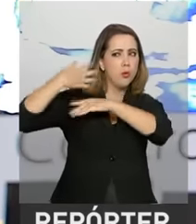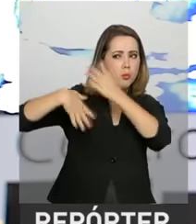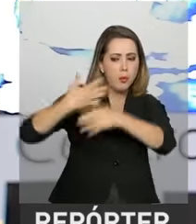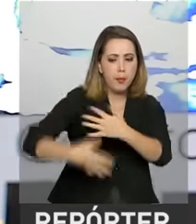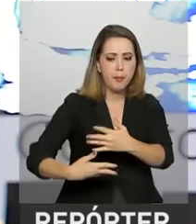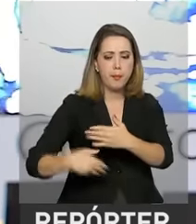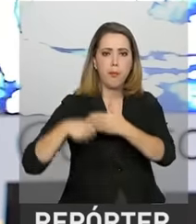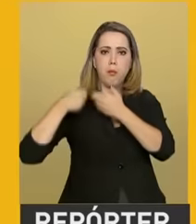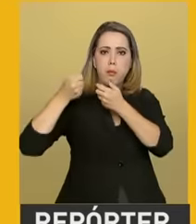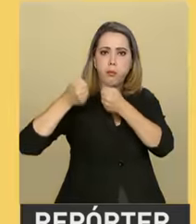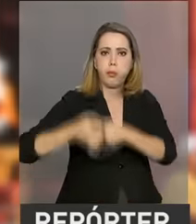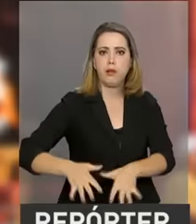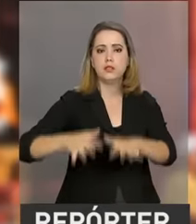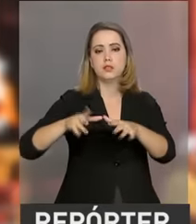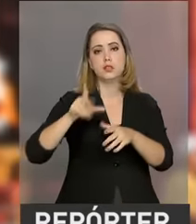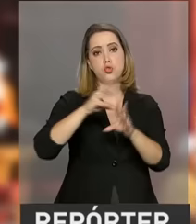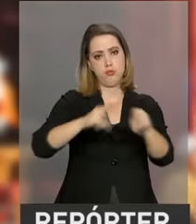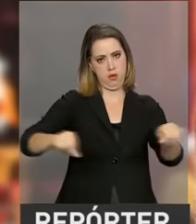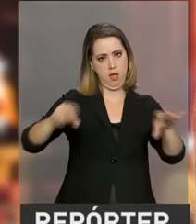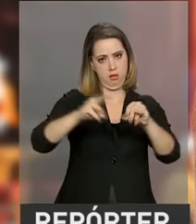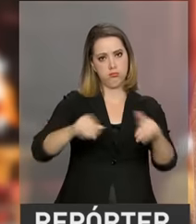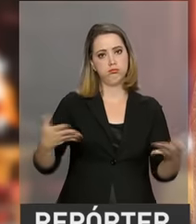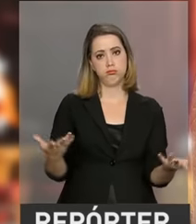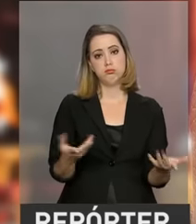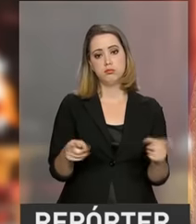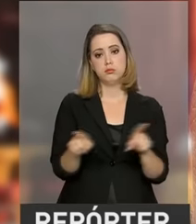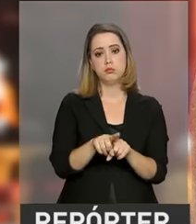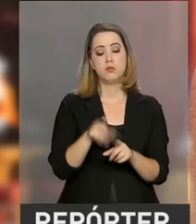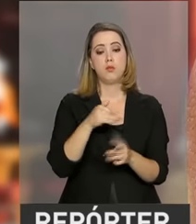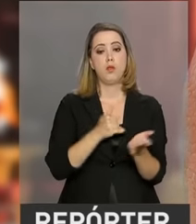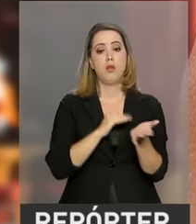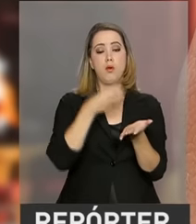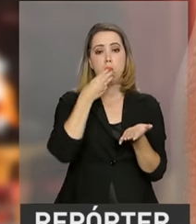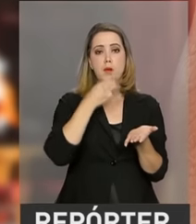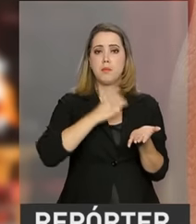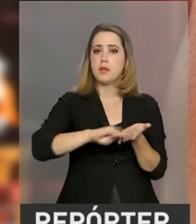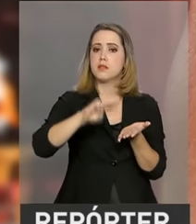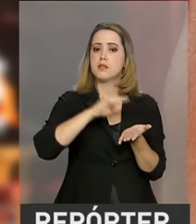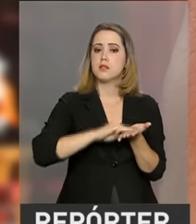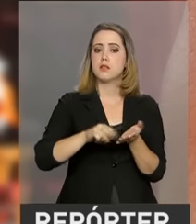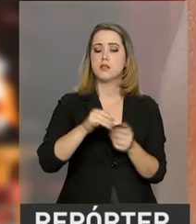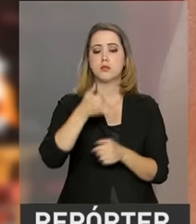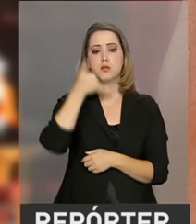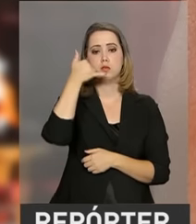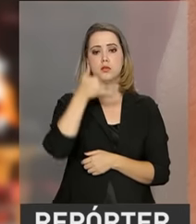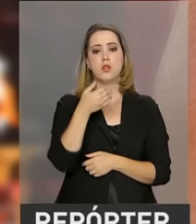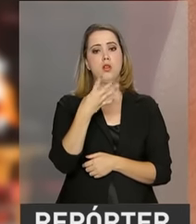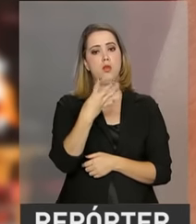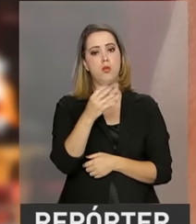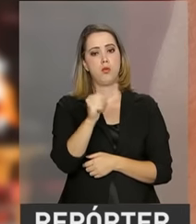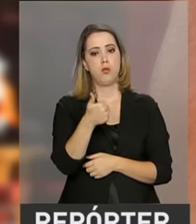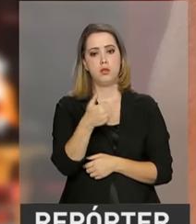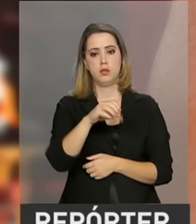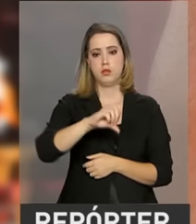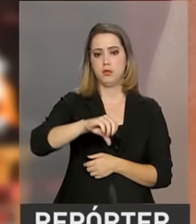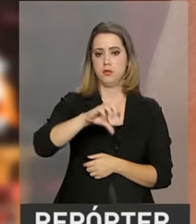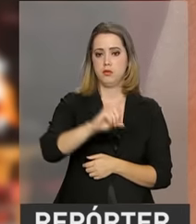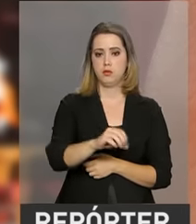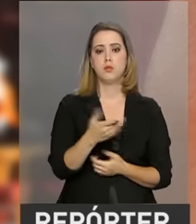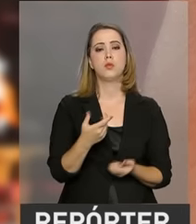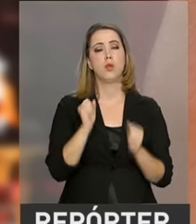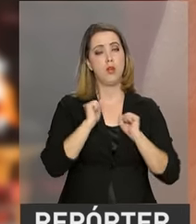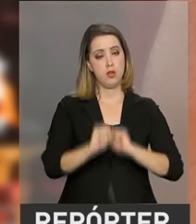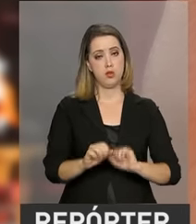cima da da residência a partir de Fevereiro os brasileiros vão receber uma mensagem no celular do número 4199